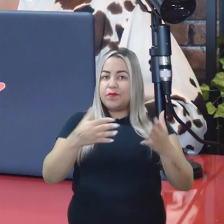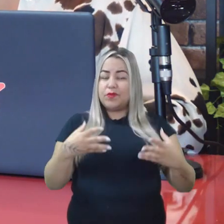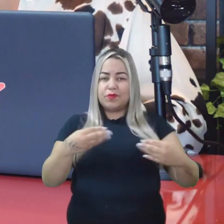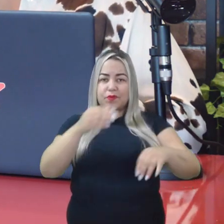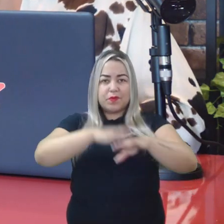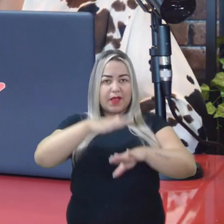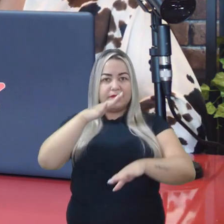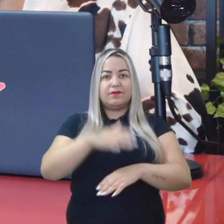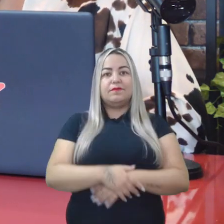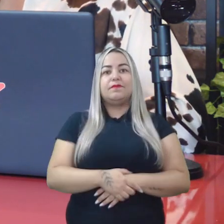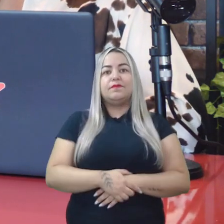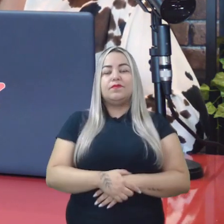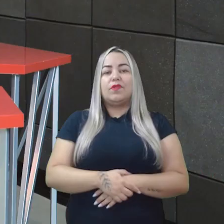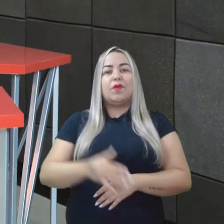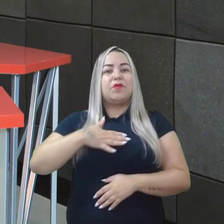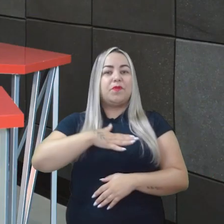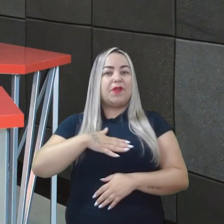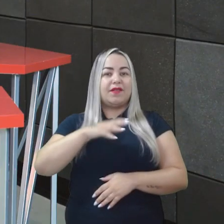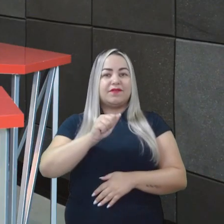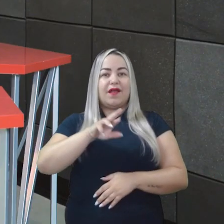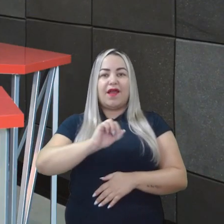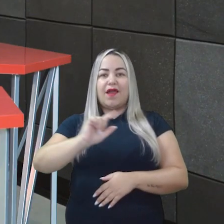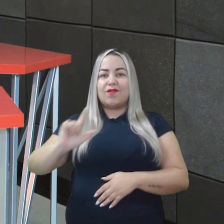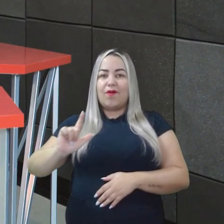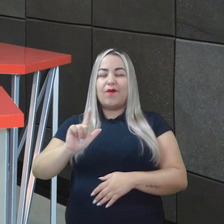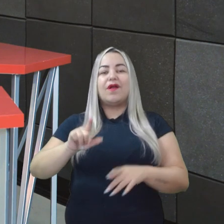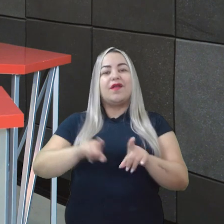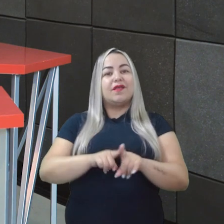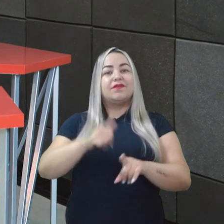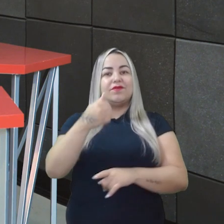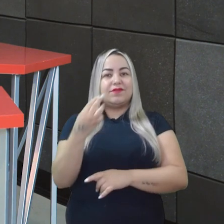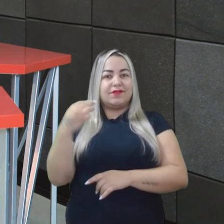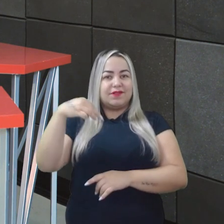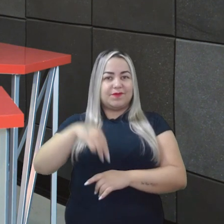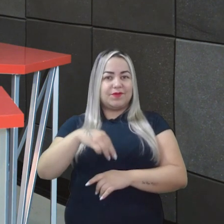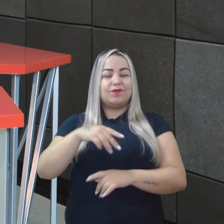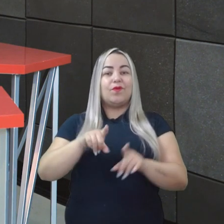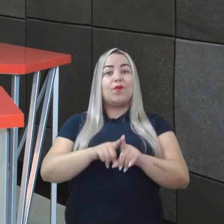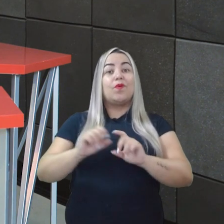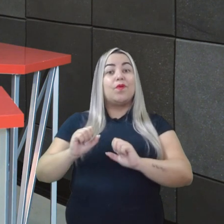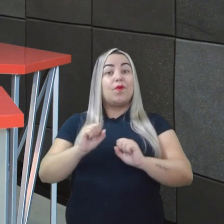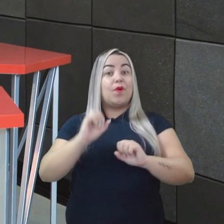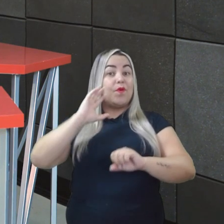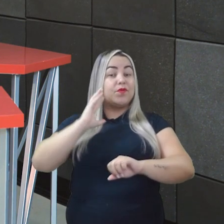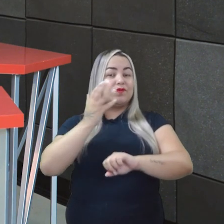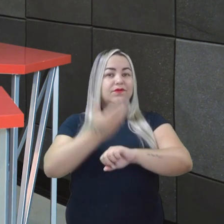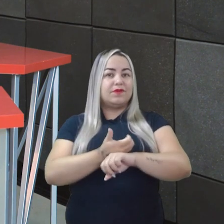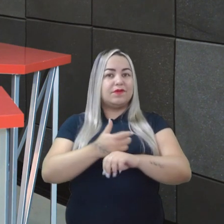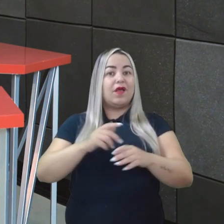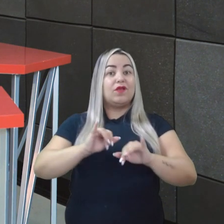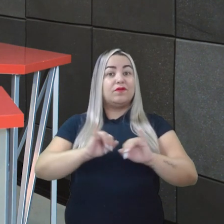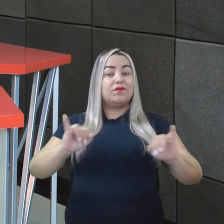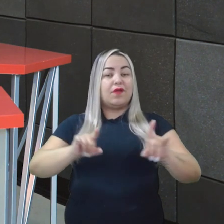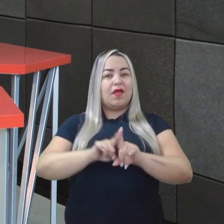estes destaques e muito mais. Muito prazer, eu sou Carol Brito e esse é o 13 Minutos, o